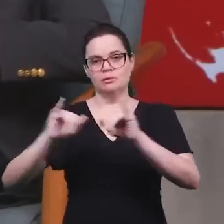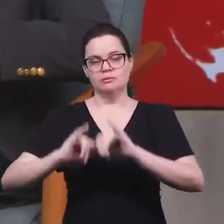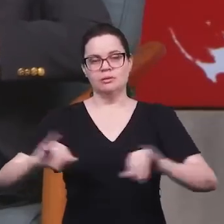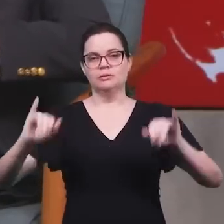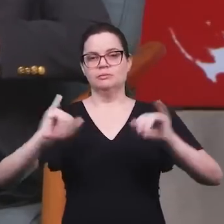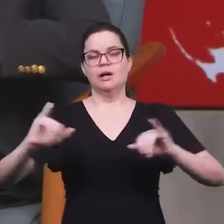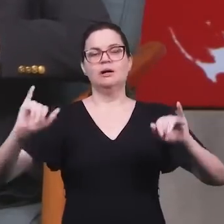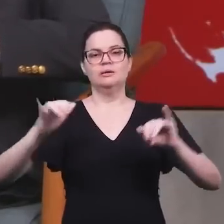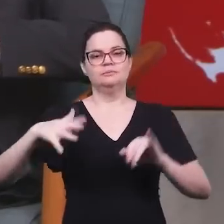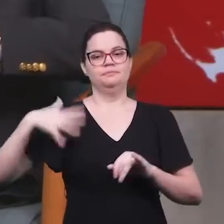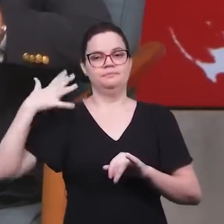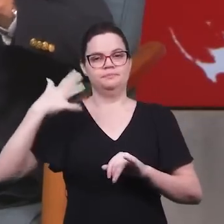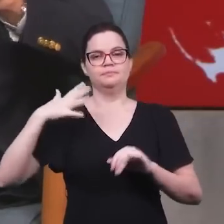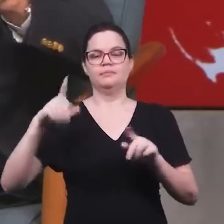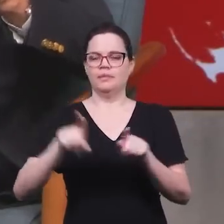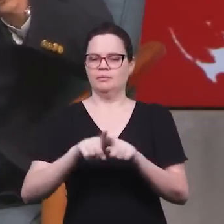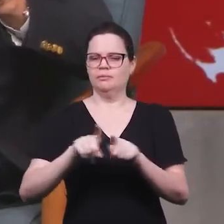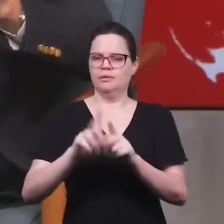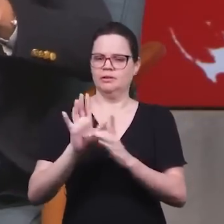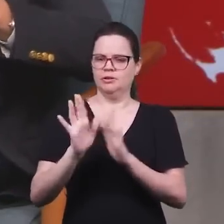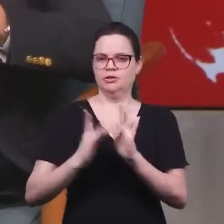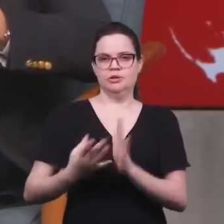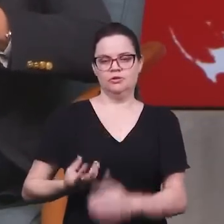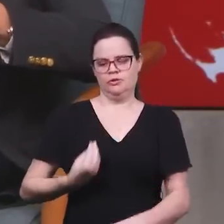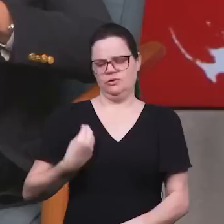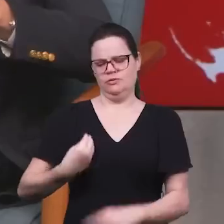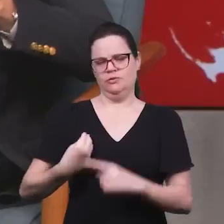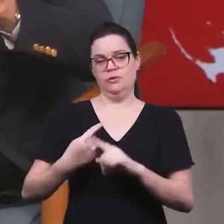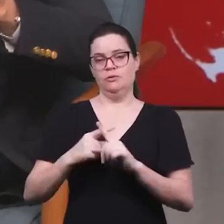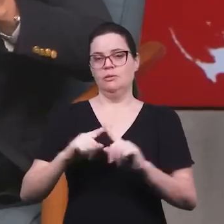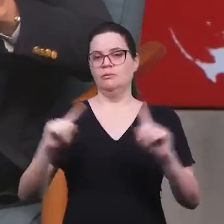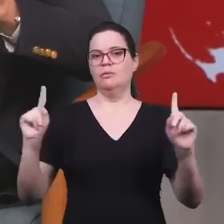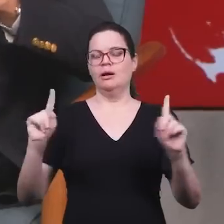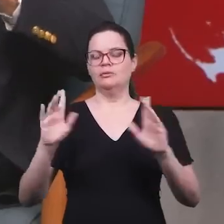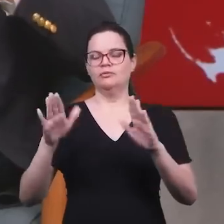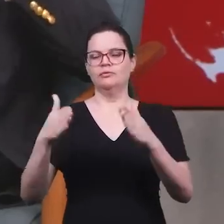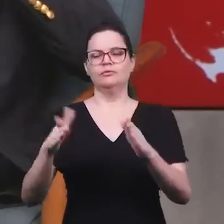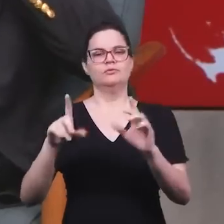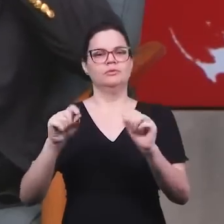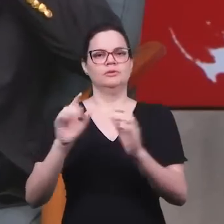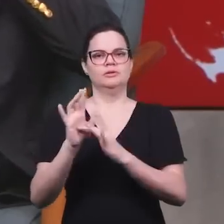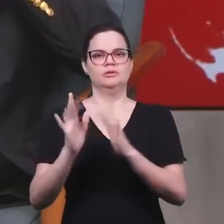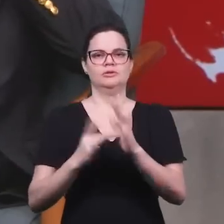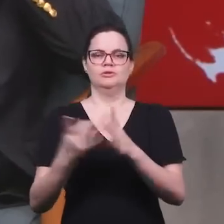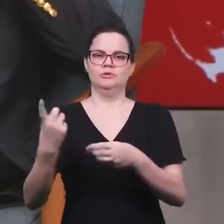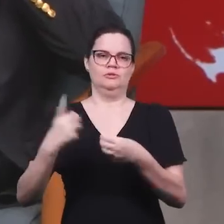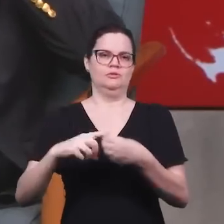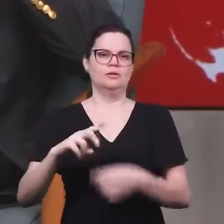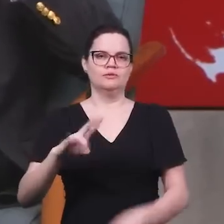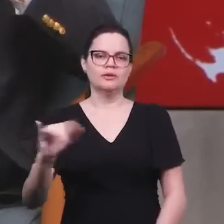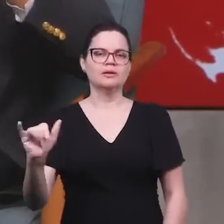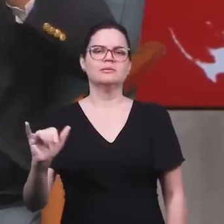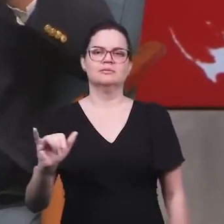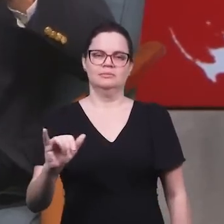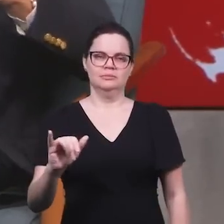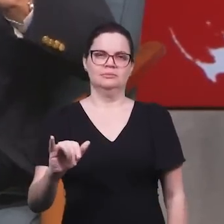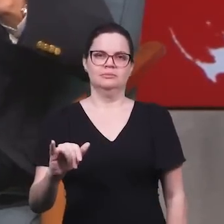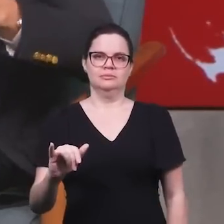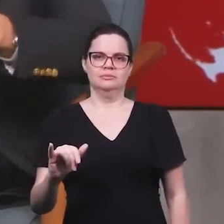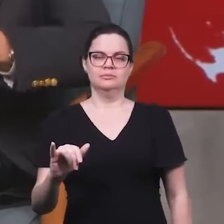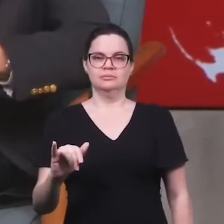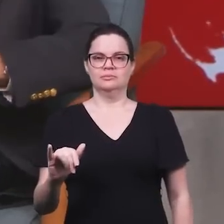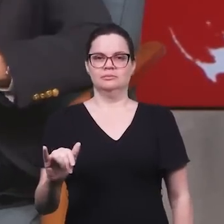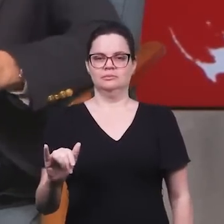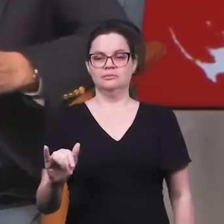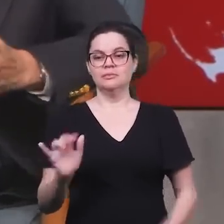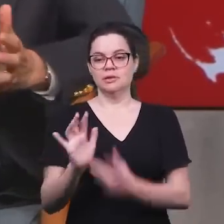mensagem também de Jesus vivo, mas faz uma ênfase ao Jesus que vai voltar, a segunda